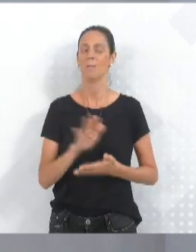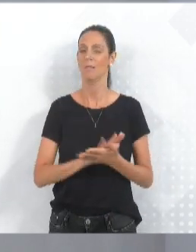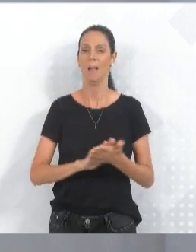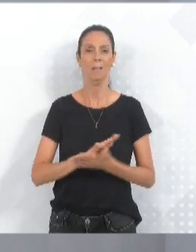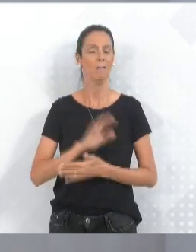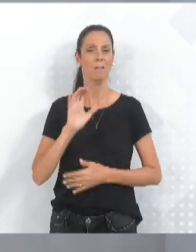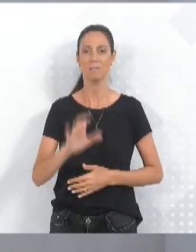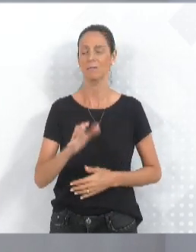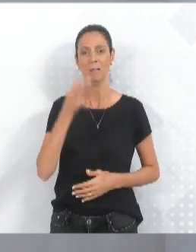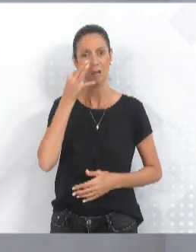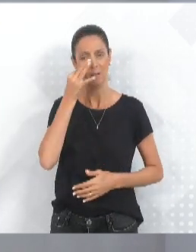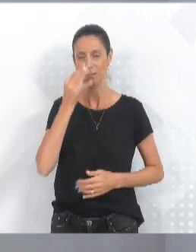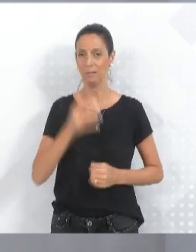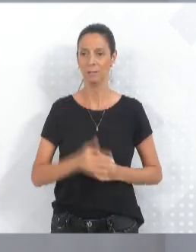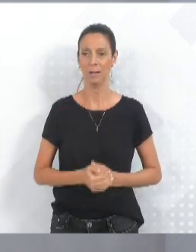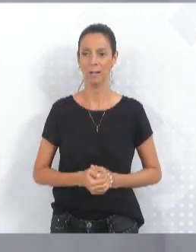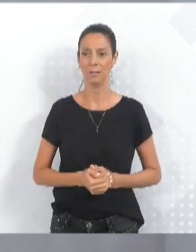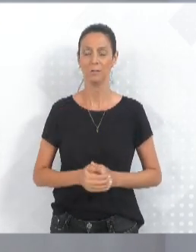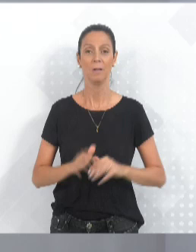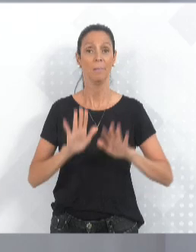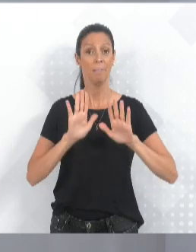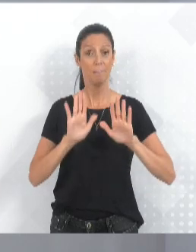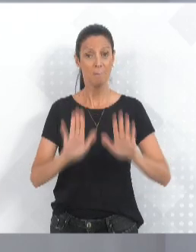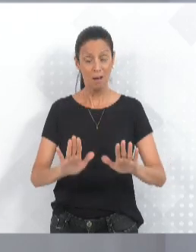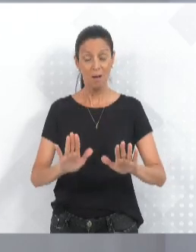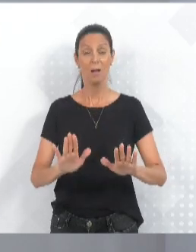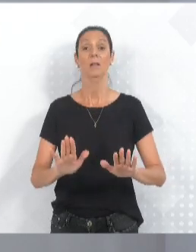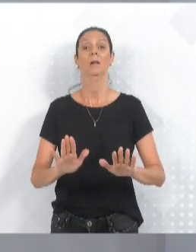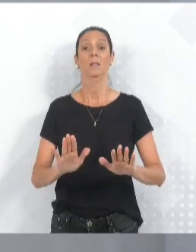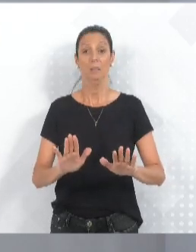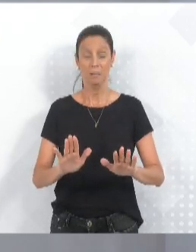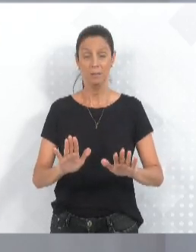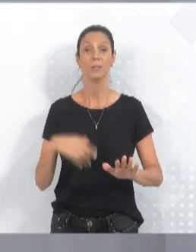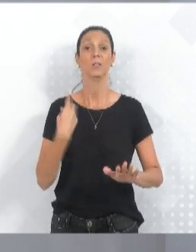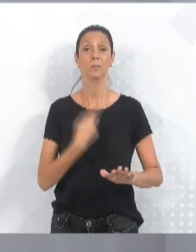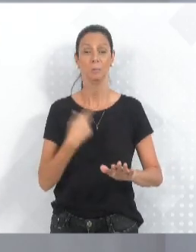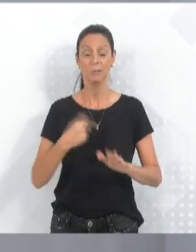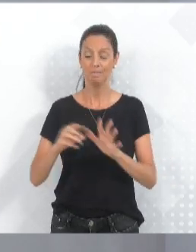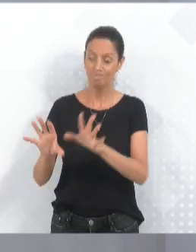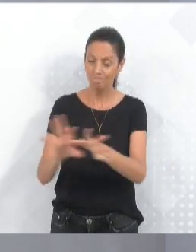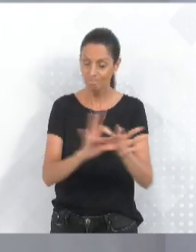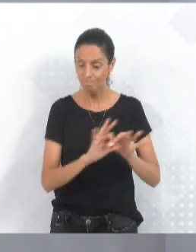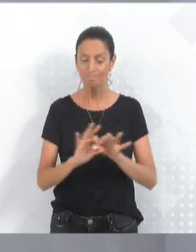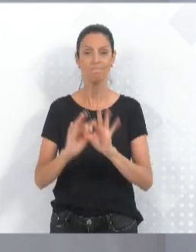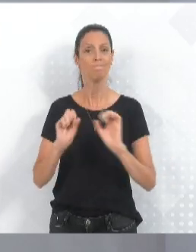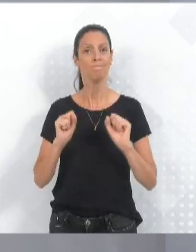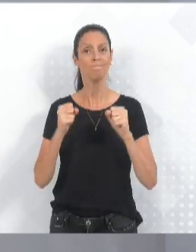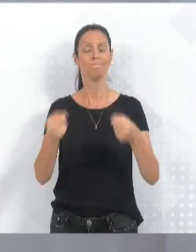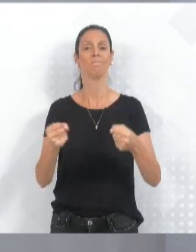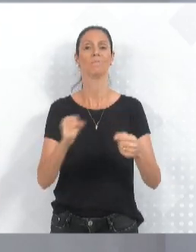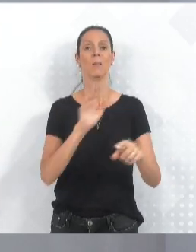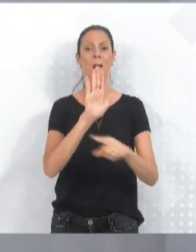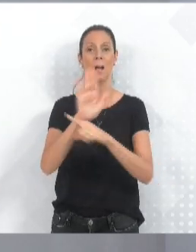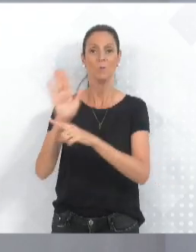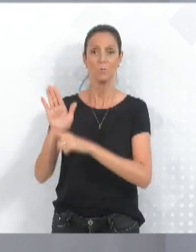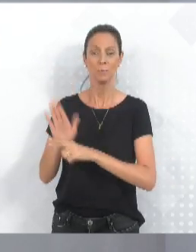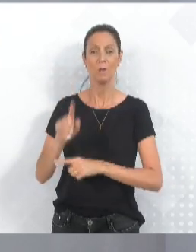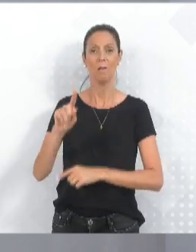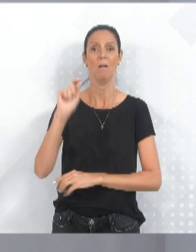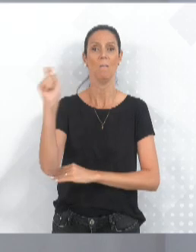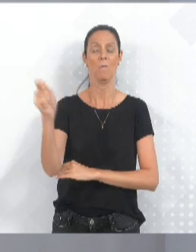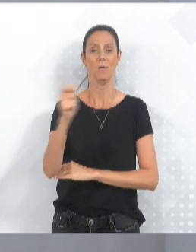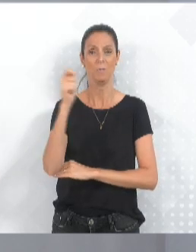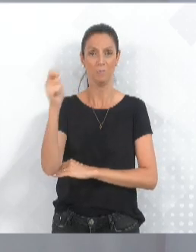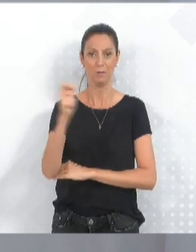infelizmente mas enfim nos resta assim unir forças e ajudar o nosso Rio Grande do